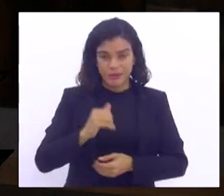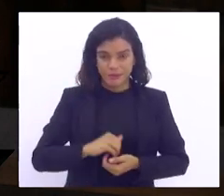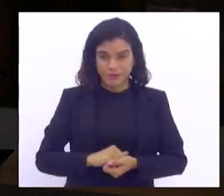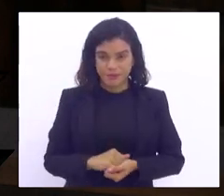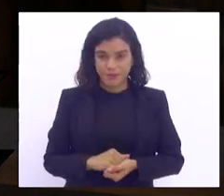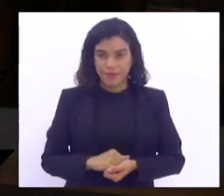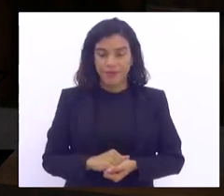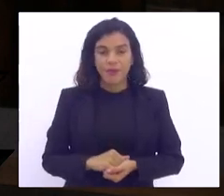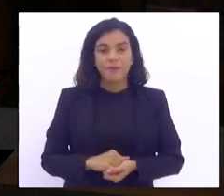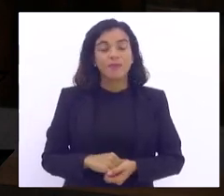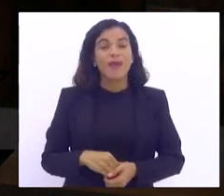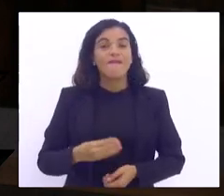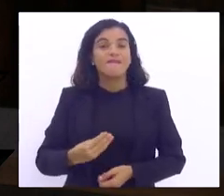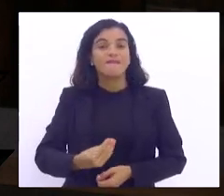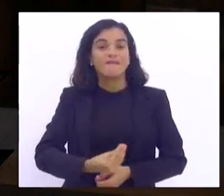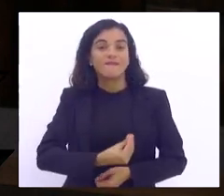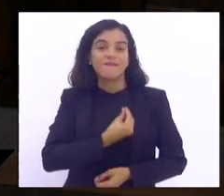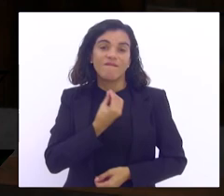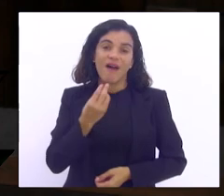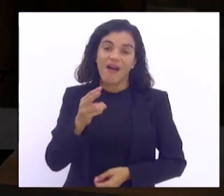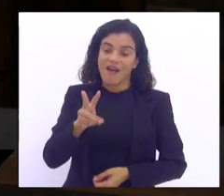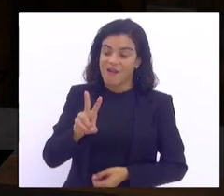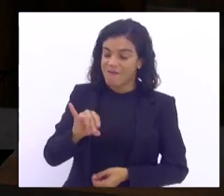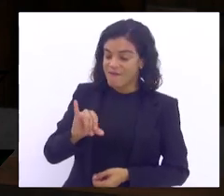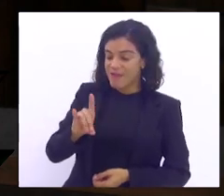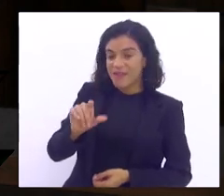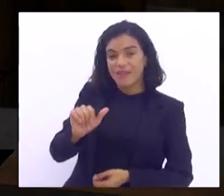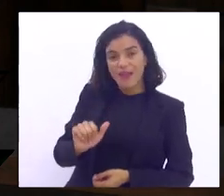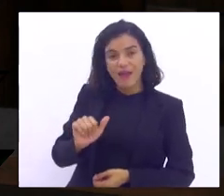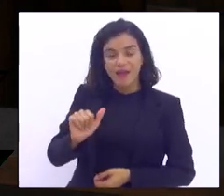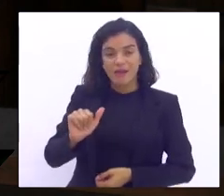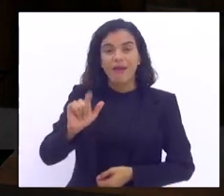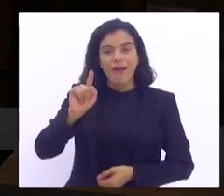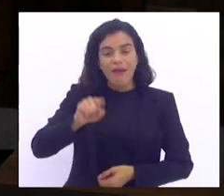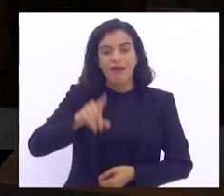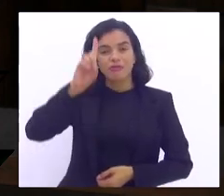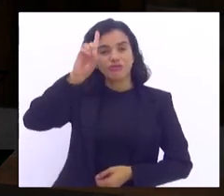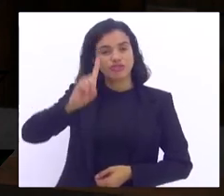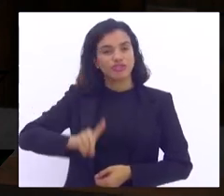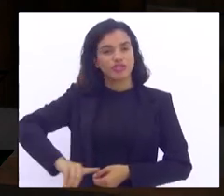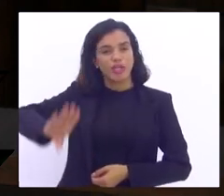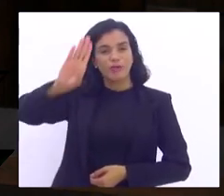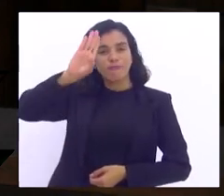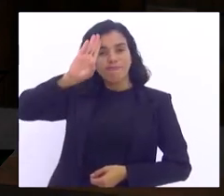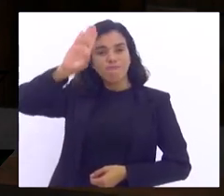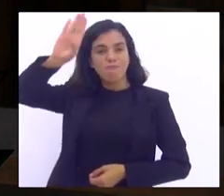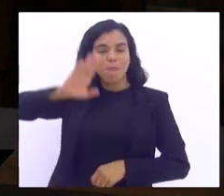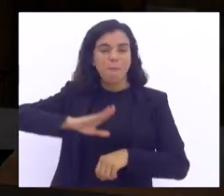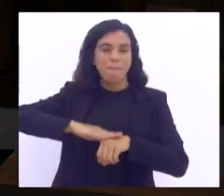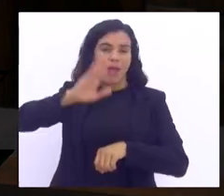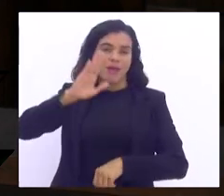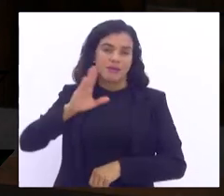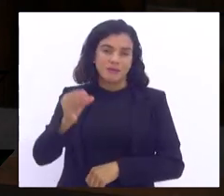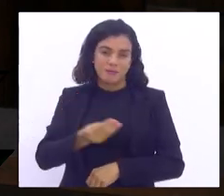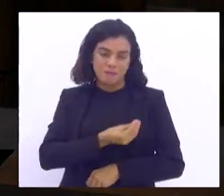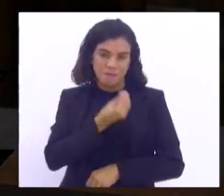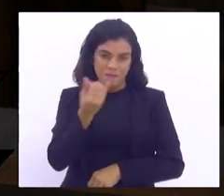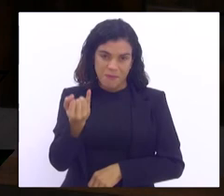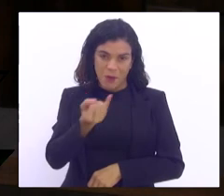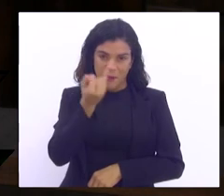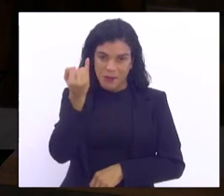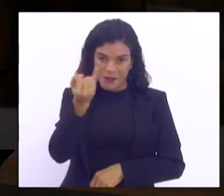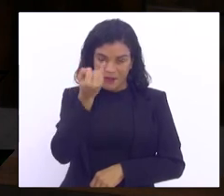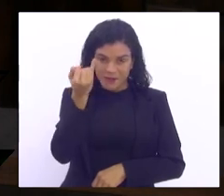que é a de que a vida é o direito fundamental mais importante que existe, sem o